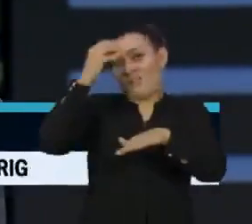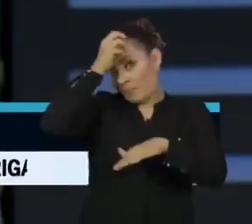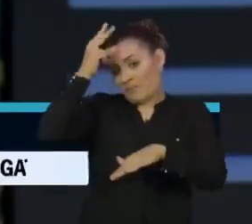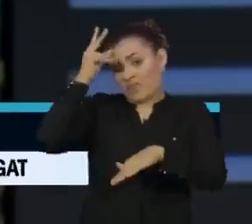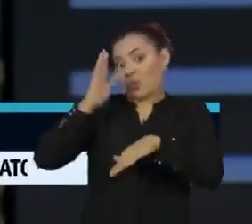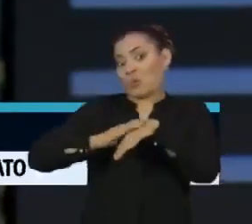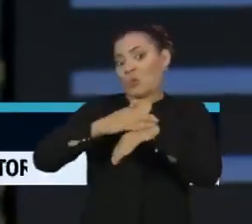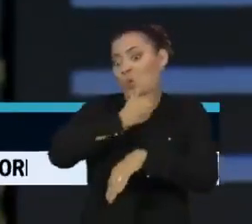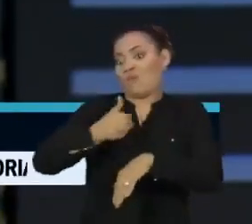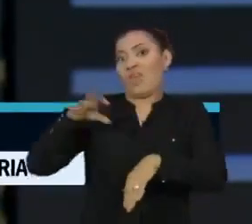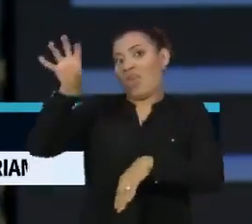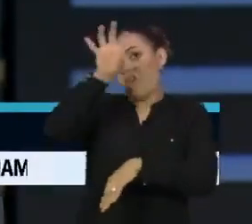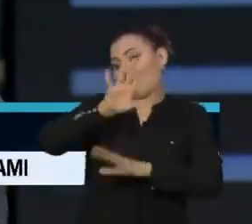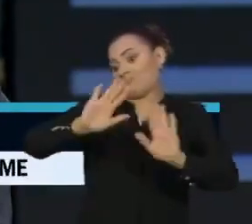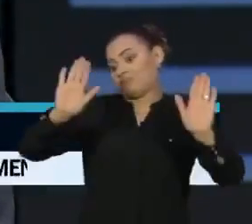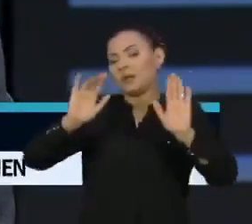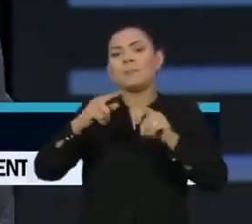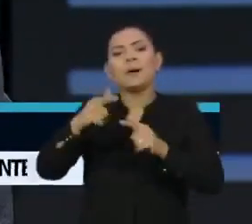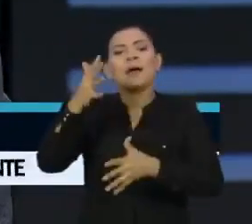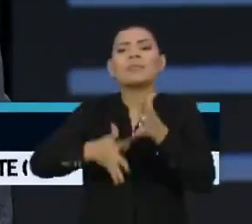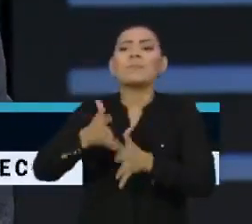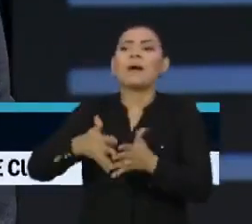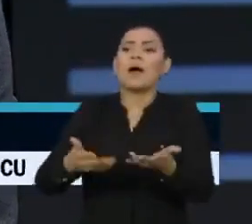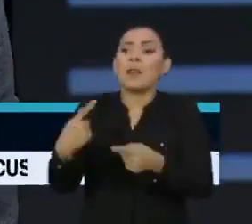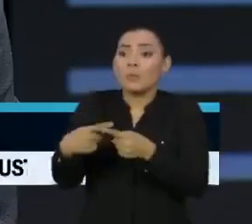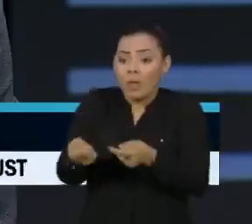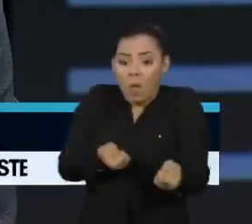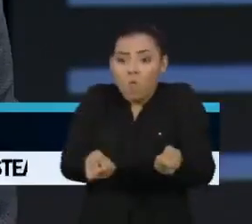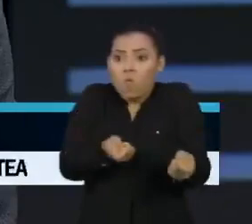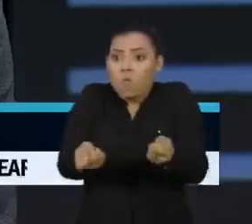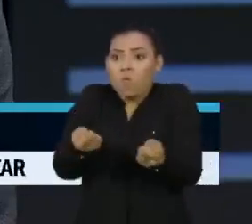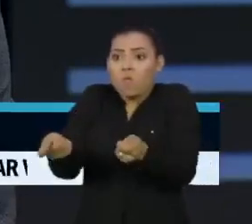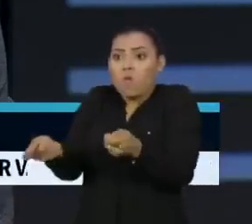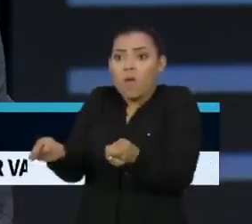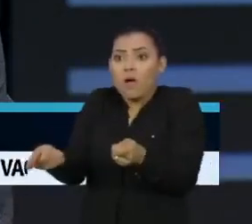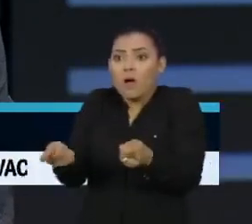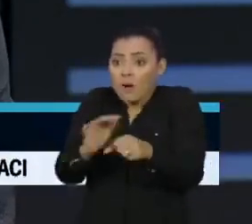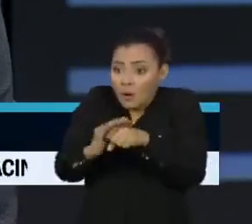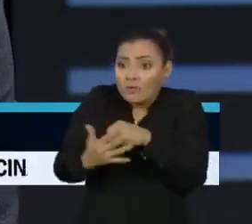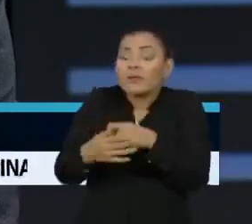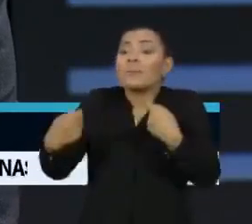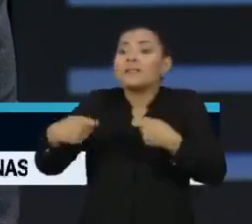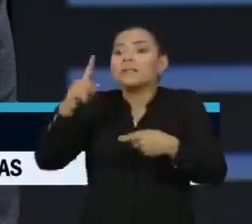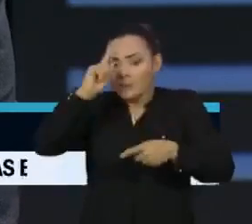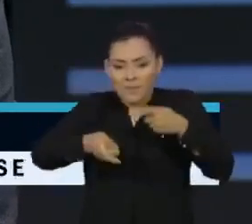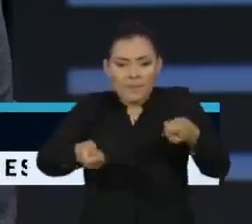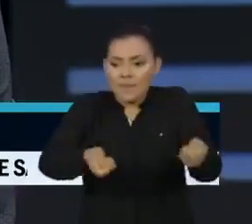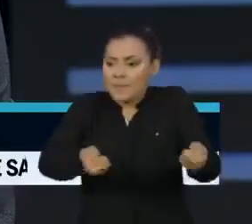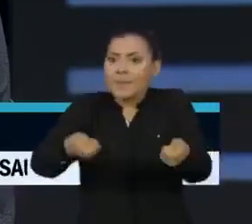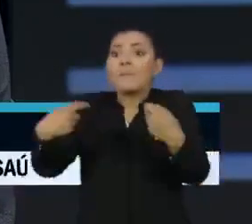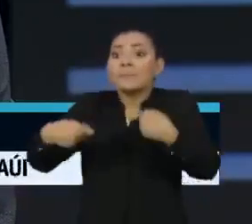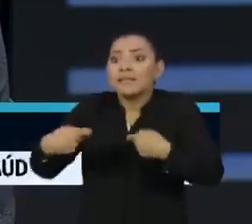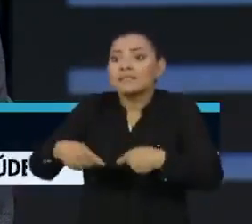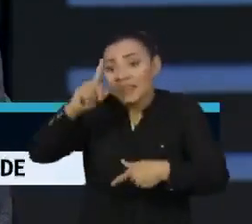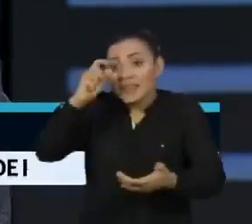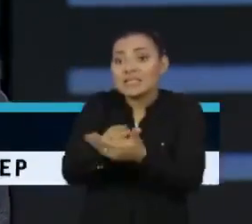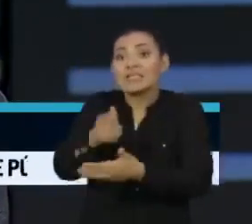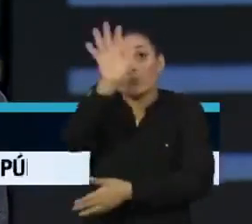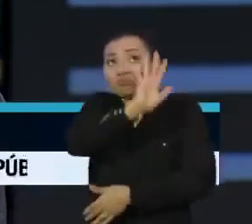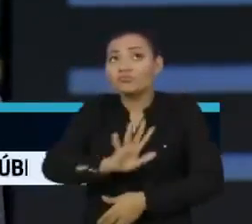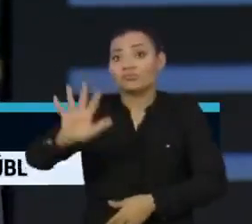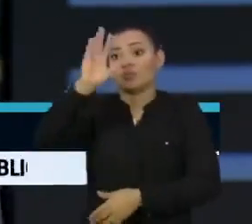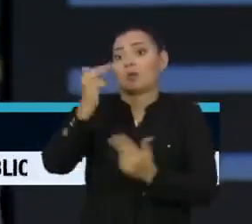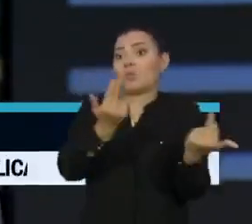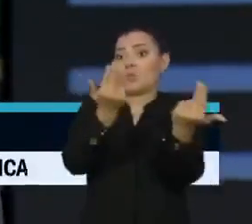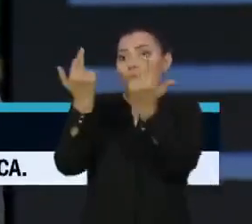dificulta a condução da crise porque a condução da crise requer coesão requer coordenação das esferas